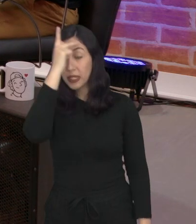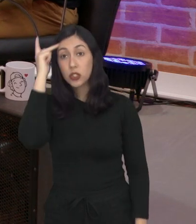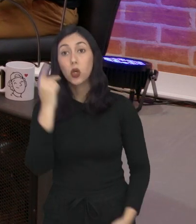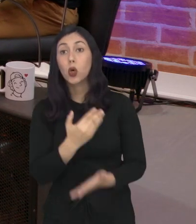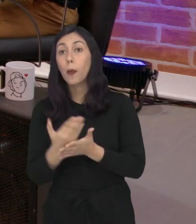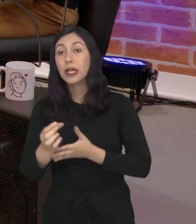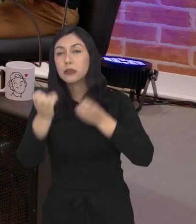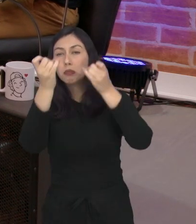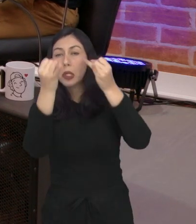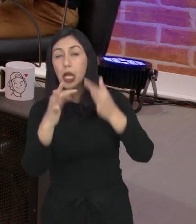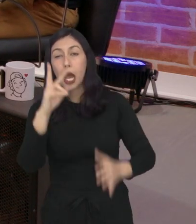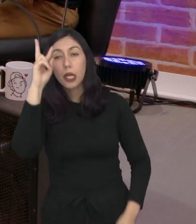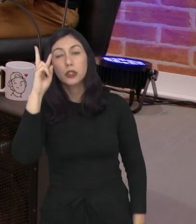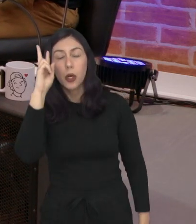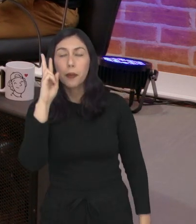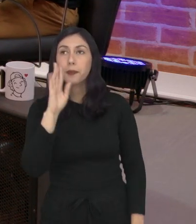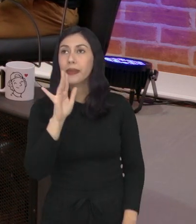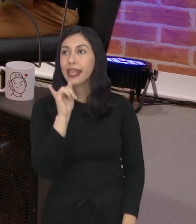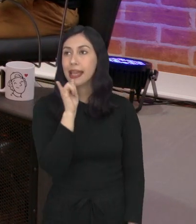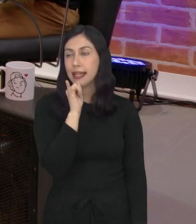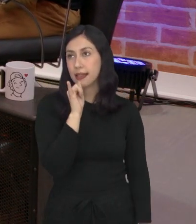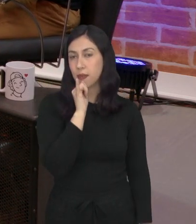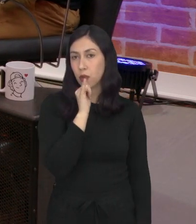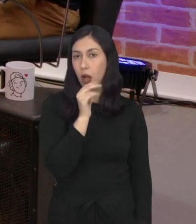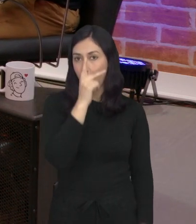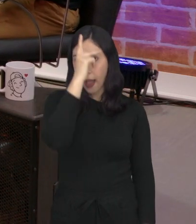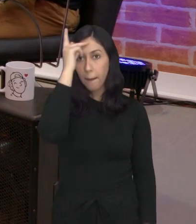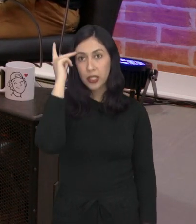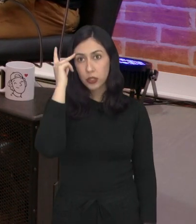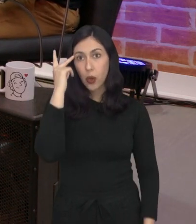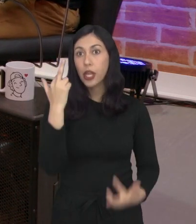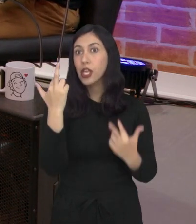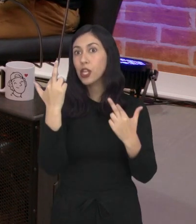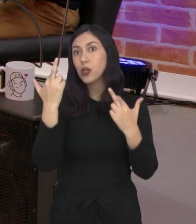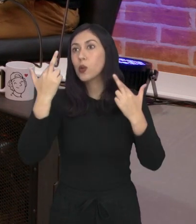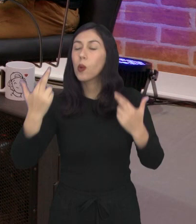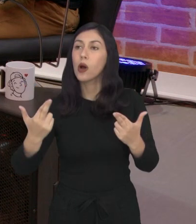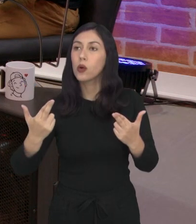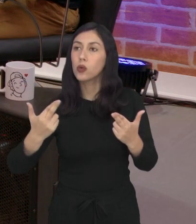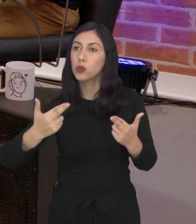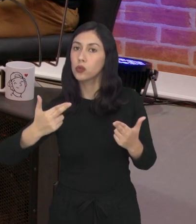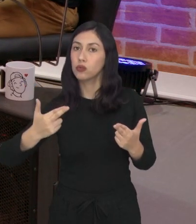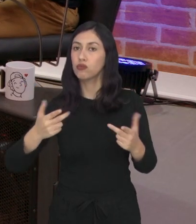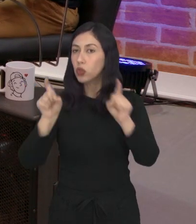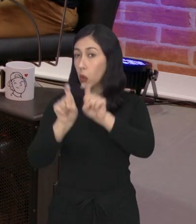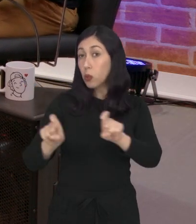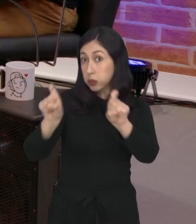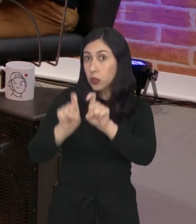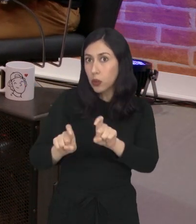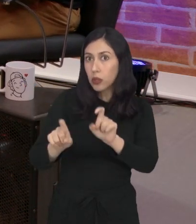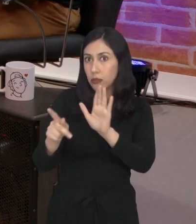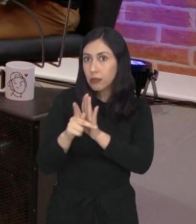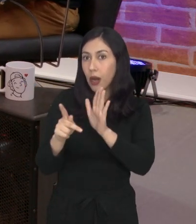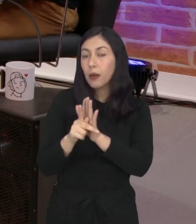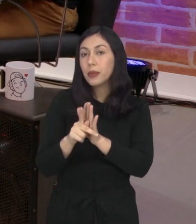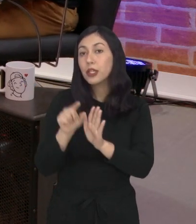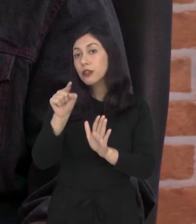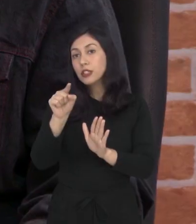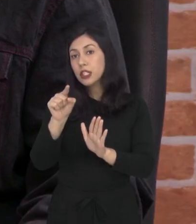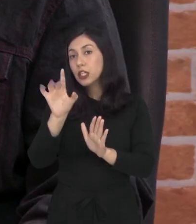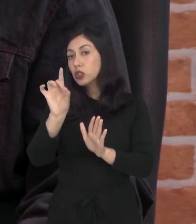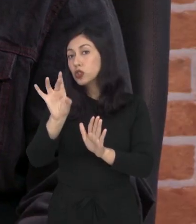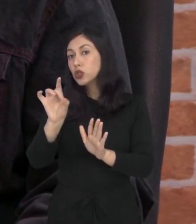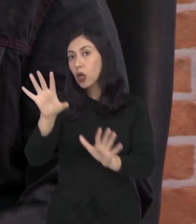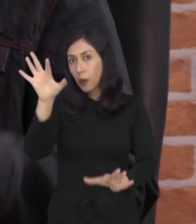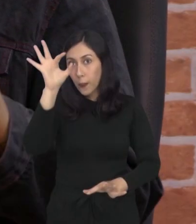Se fosse ser um videogame, seria tipo assim, a pessoa que conta a história é a inteligência artificial do jogo e você é o personagem do jogo. Então